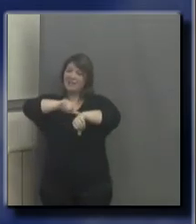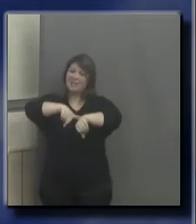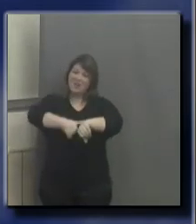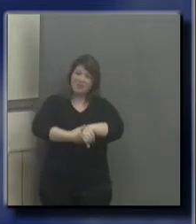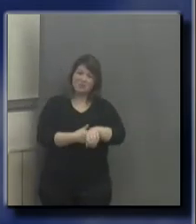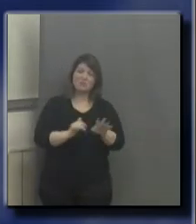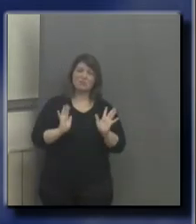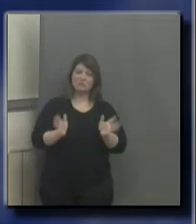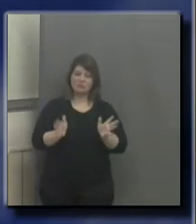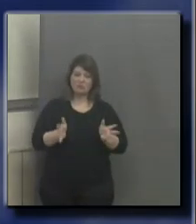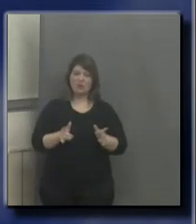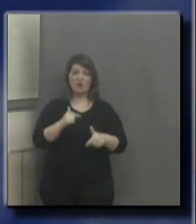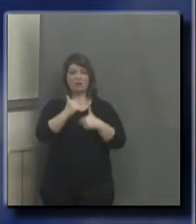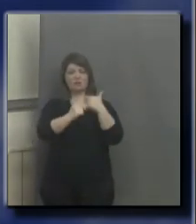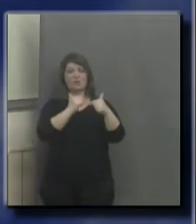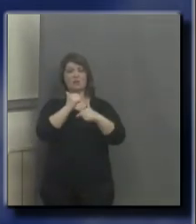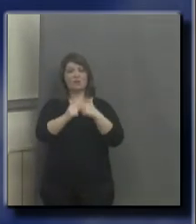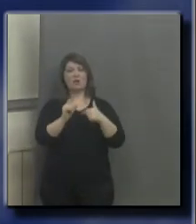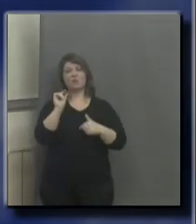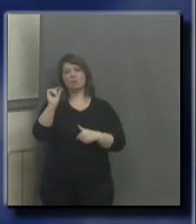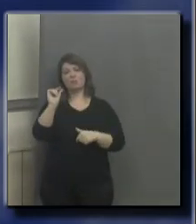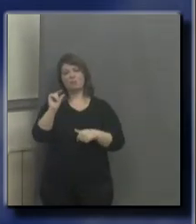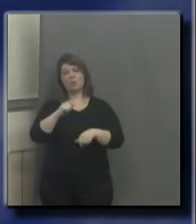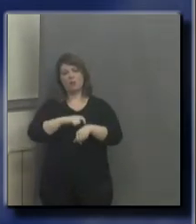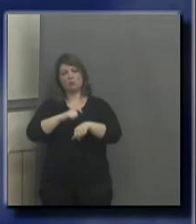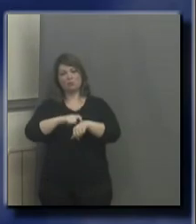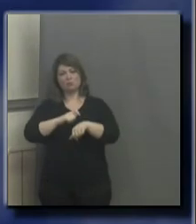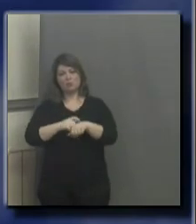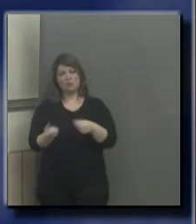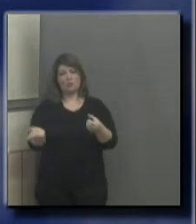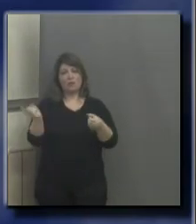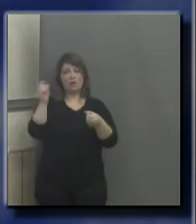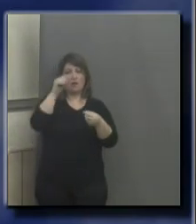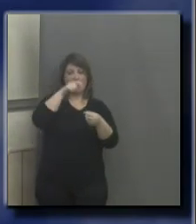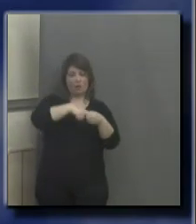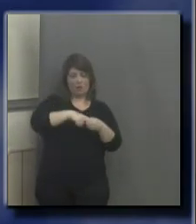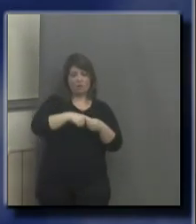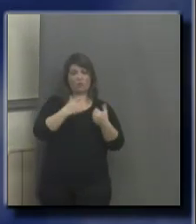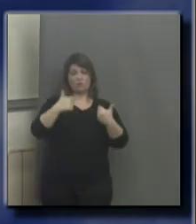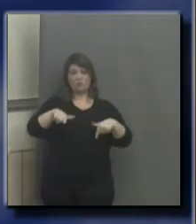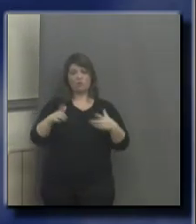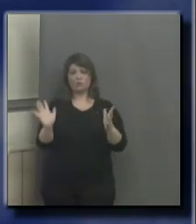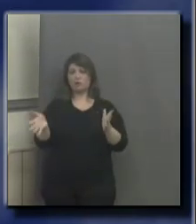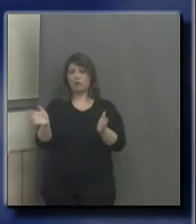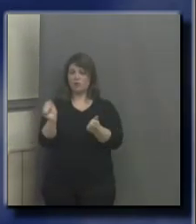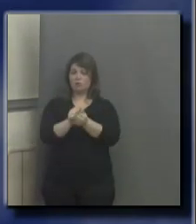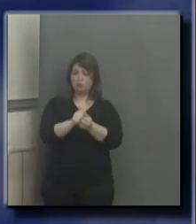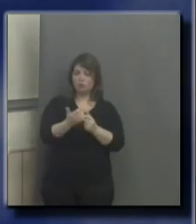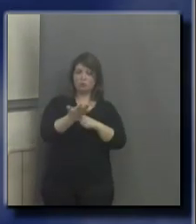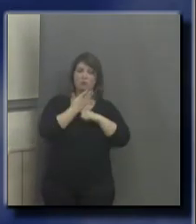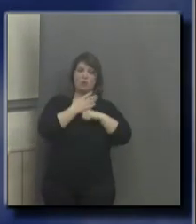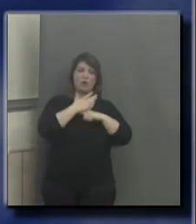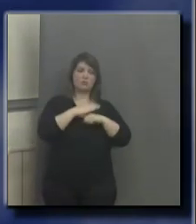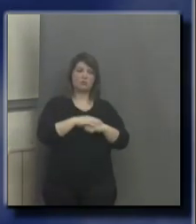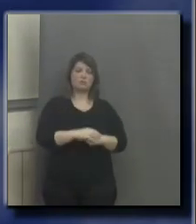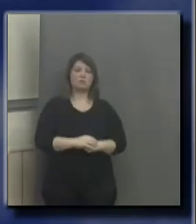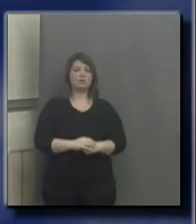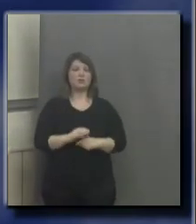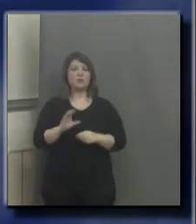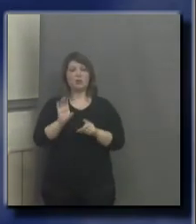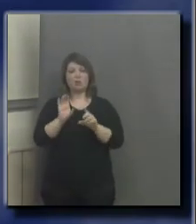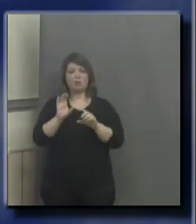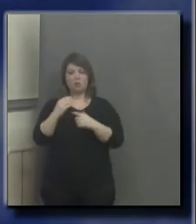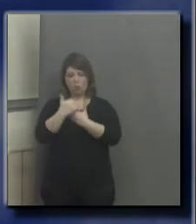início desse trabalho, porque só há pouco tempo retomamos todas as nossas parcerias com o Sistema Conselhos,